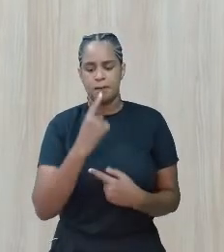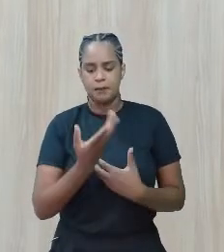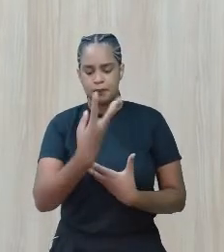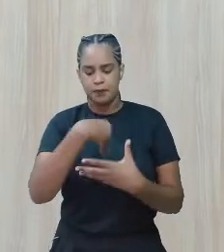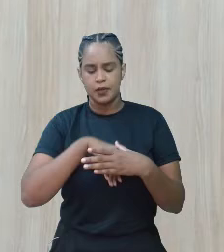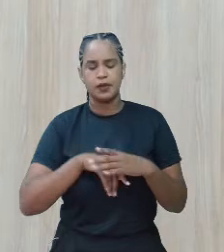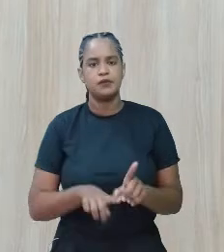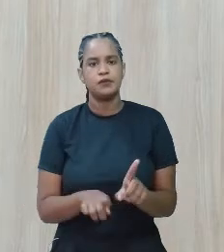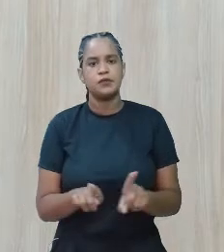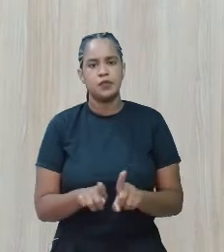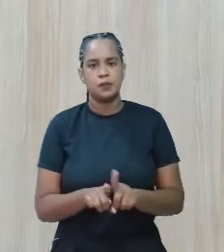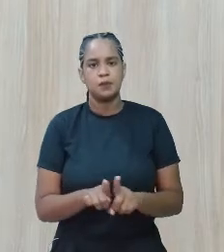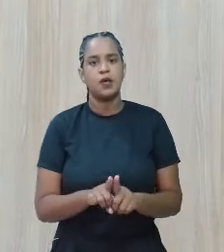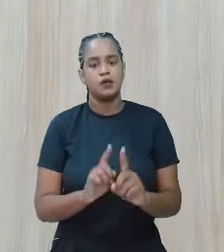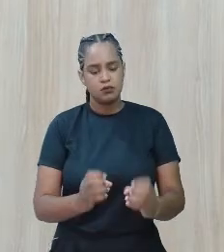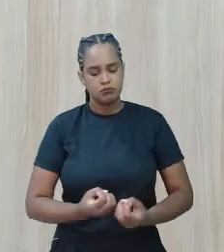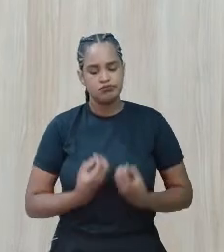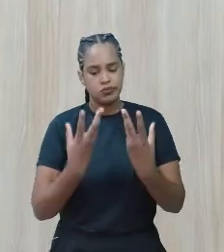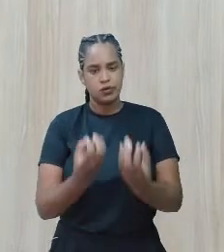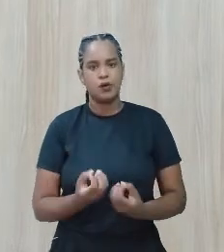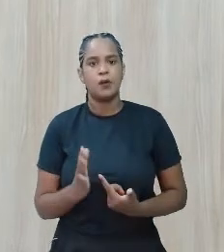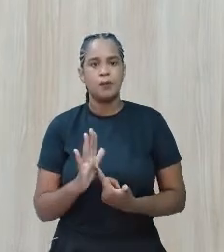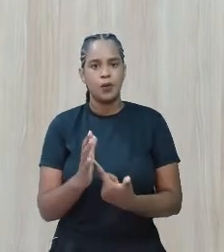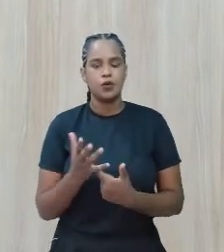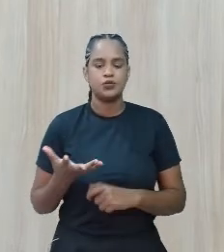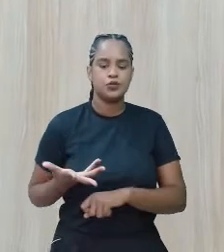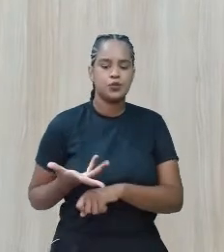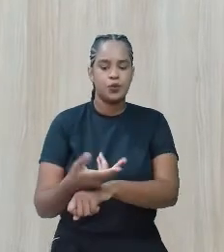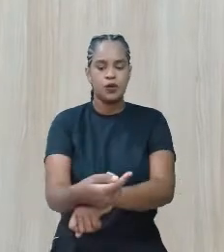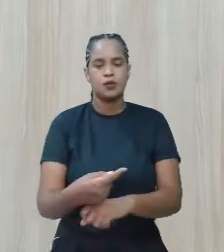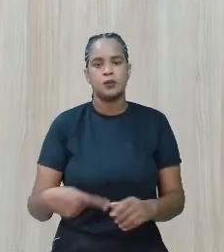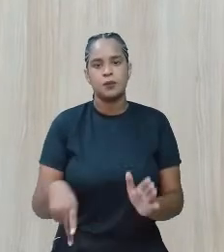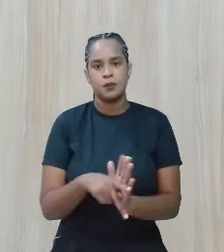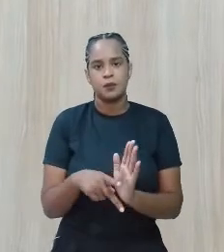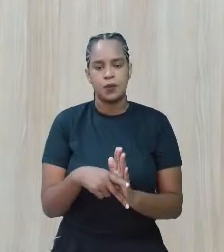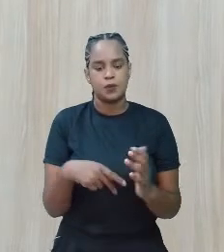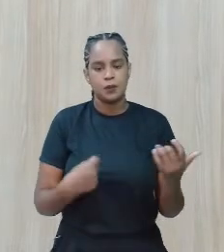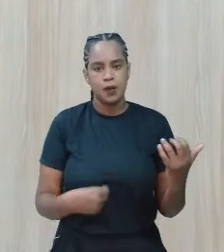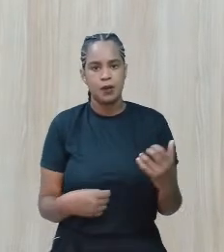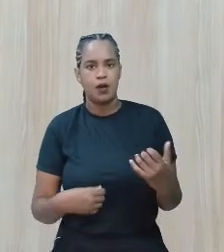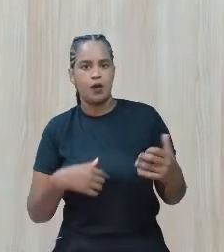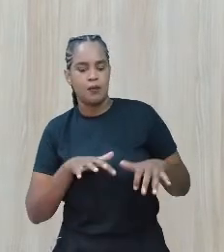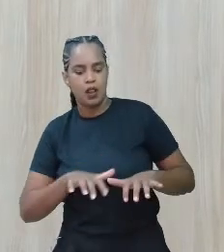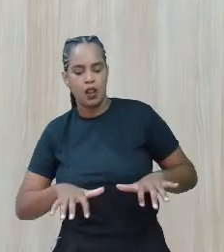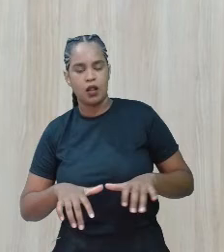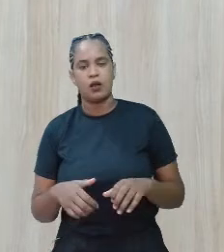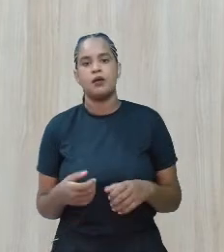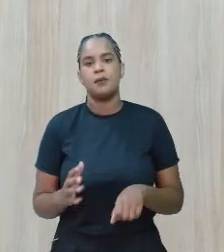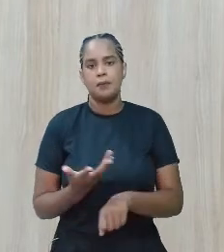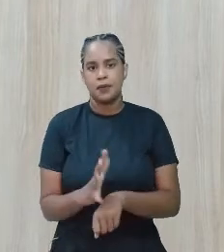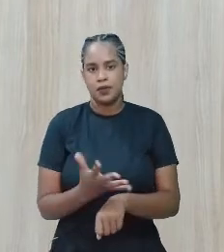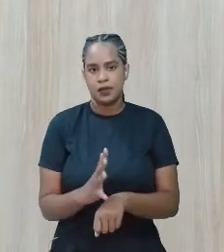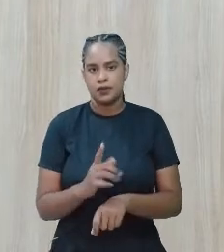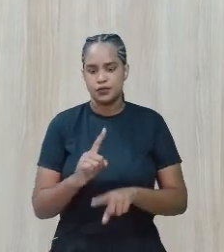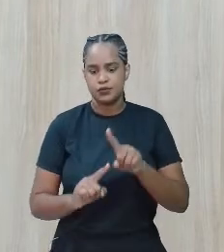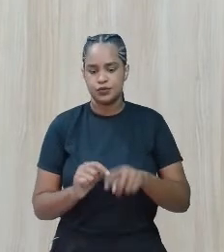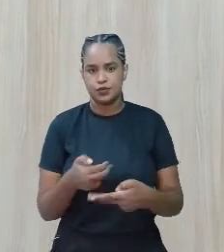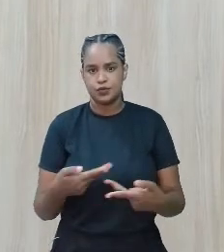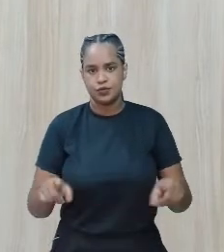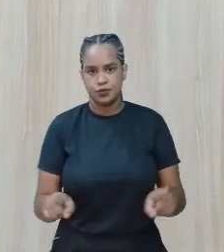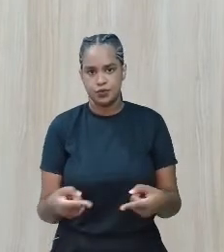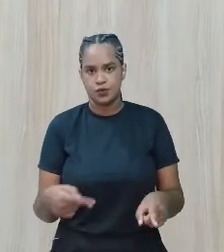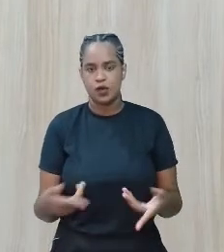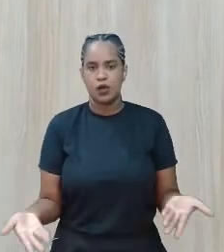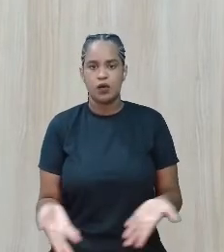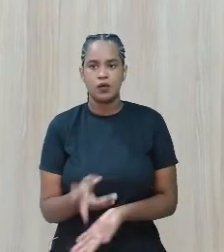Então, isso é o que vai refletir na qualidade musical da prática de um determinado músico. Vamos ver mais um